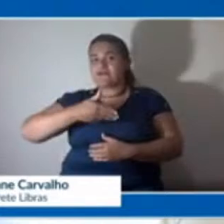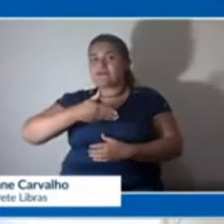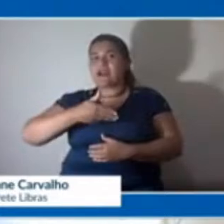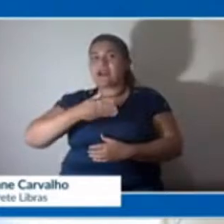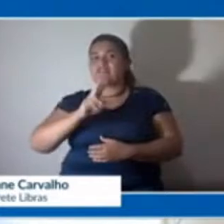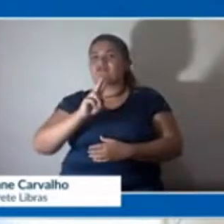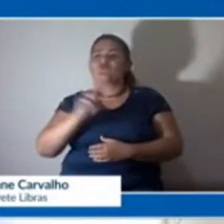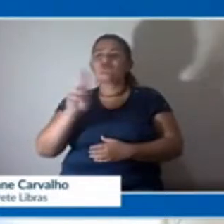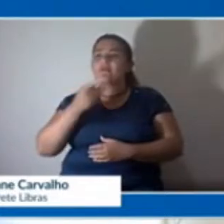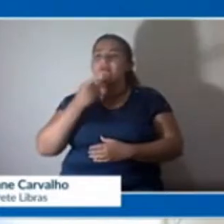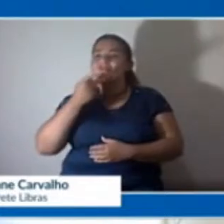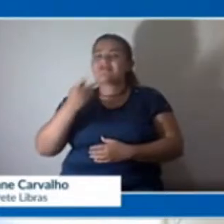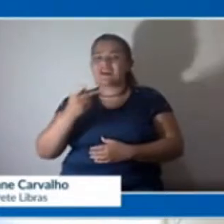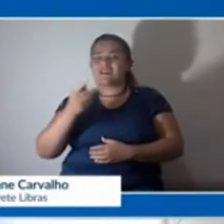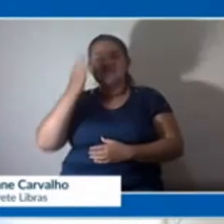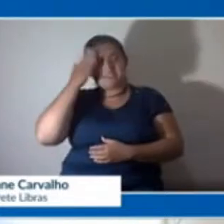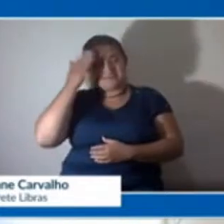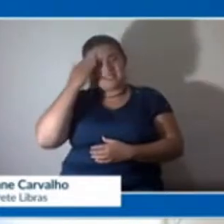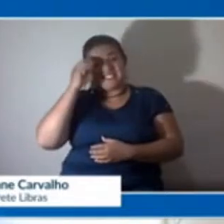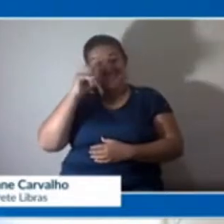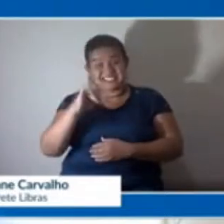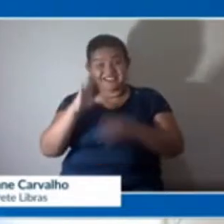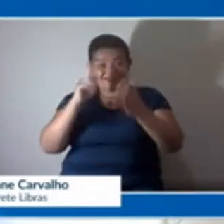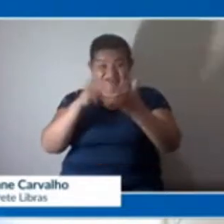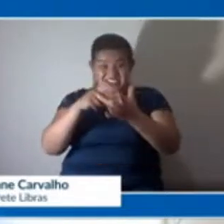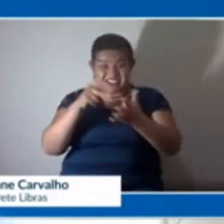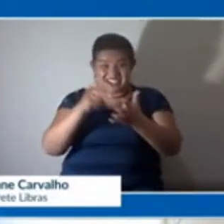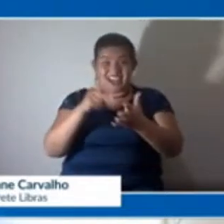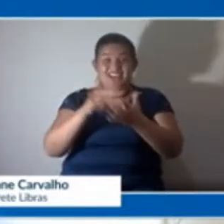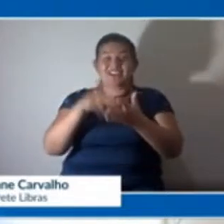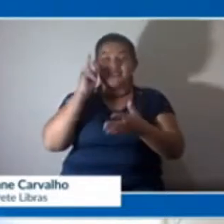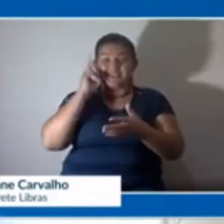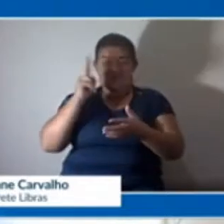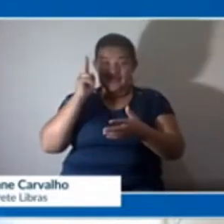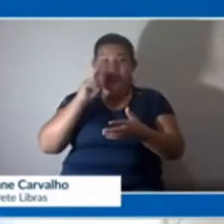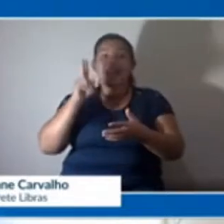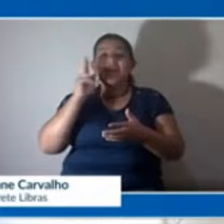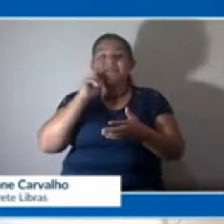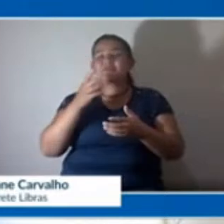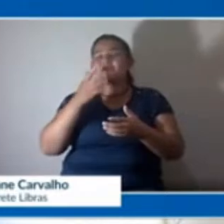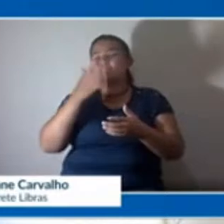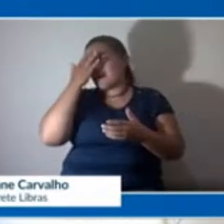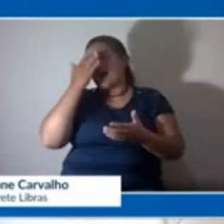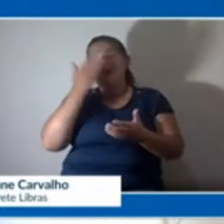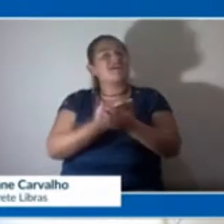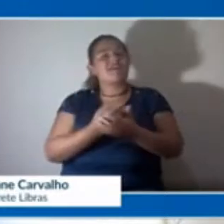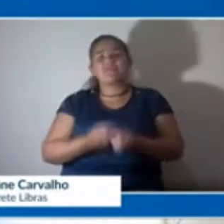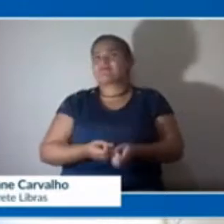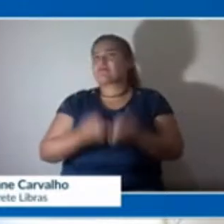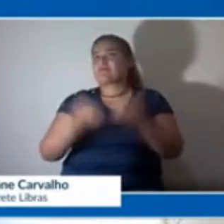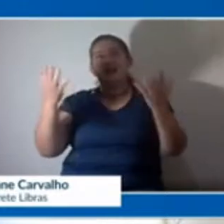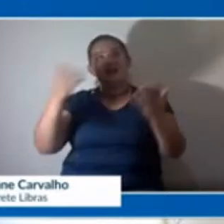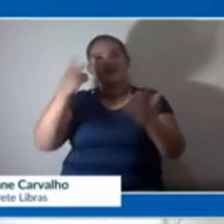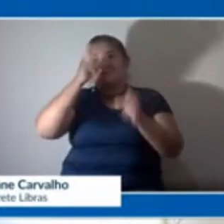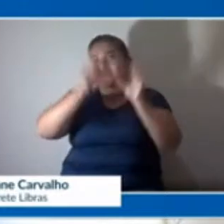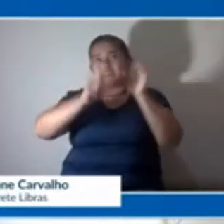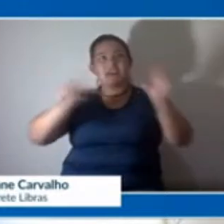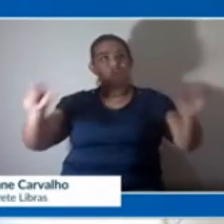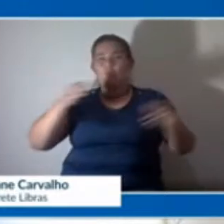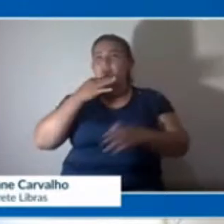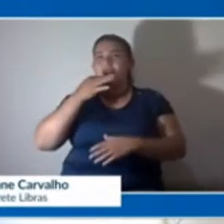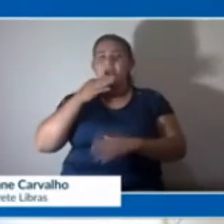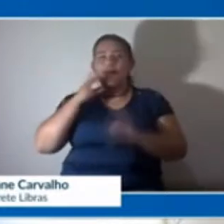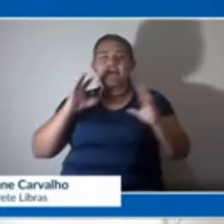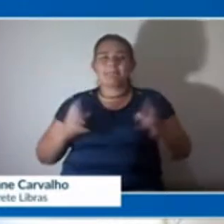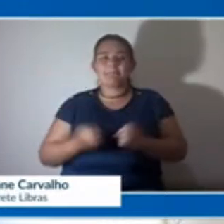pessoas realmente se lembram de mulheres, porque eu acho que muita gente deve conhecer os grandes cineastas, mas todos são homens, né,